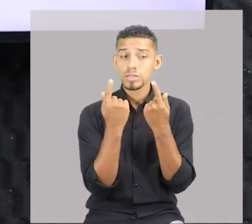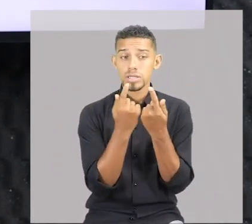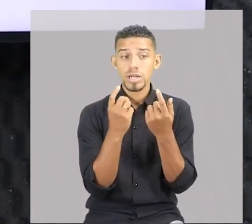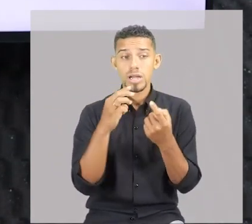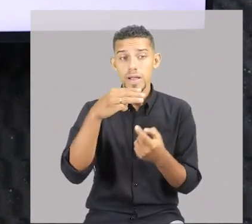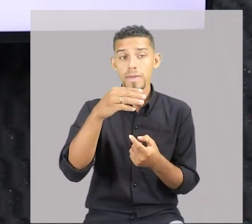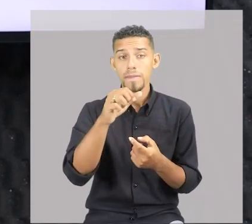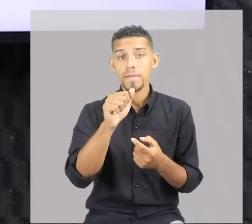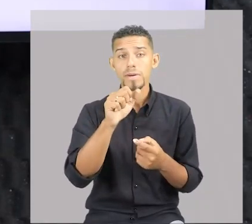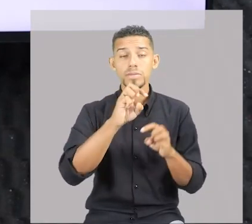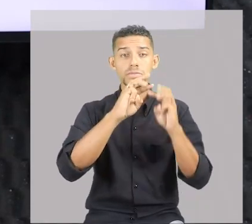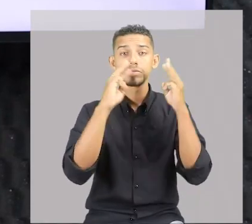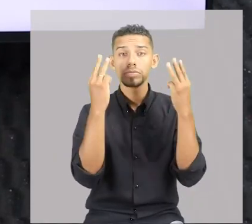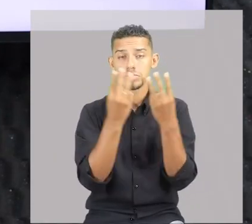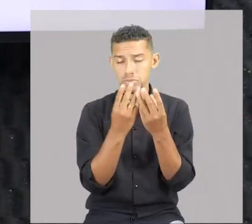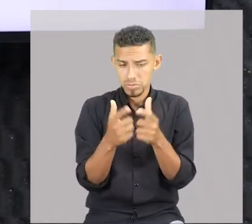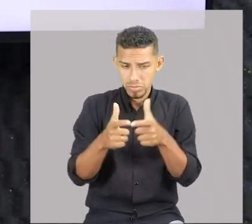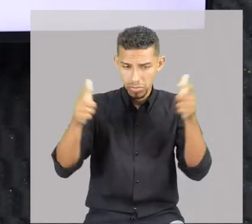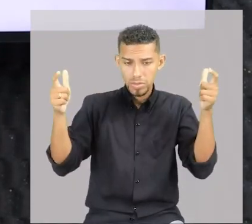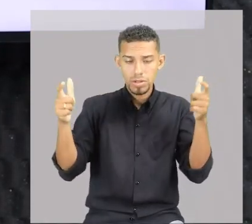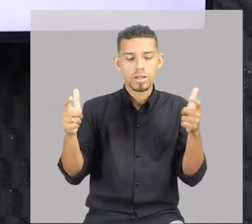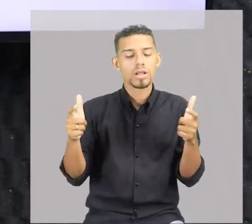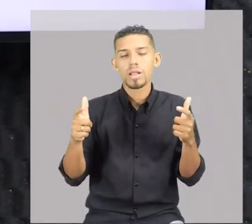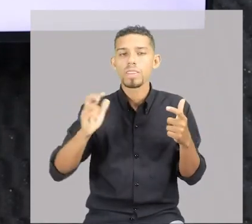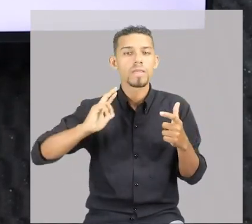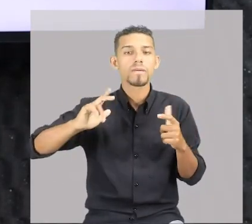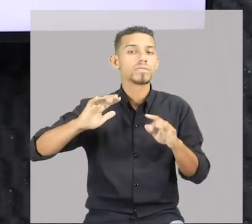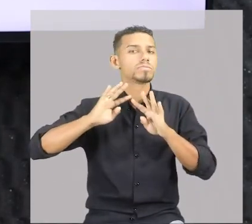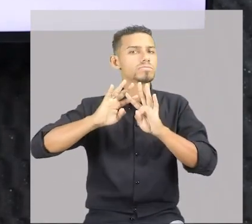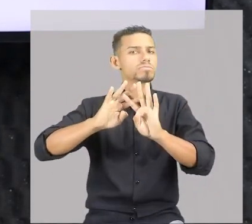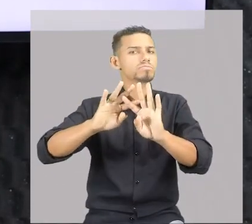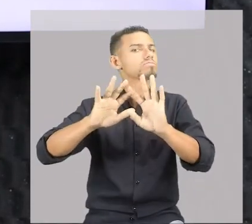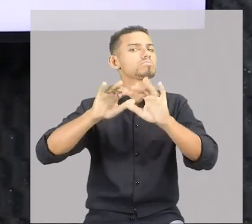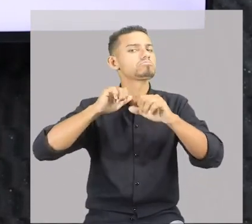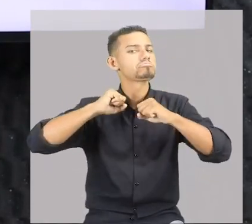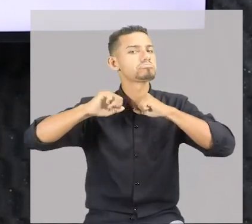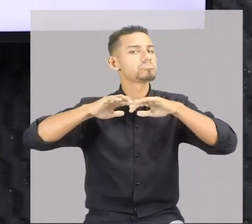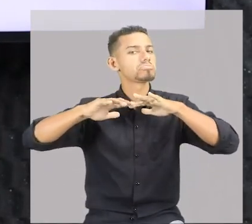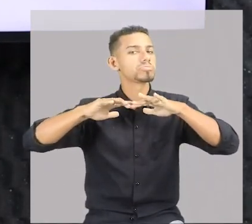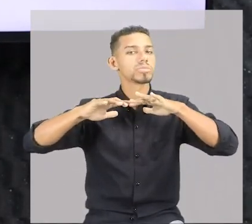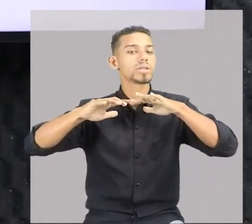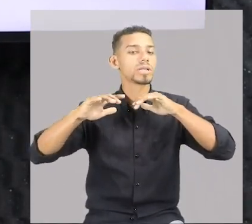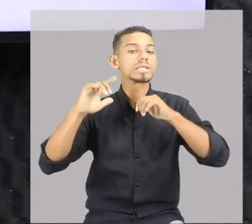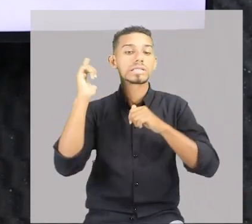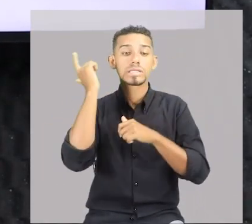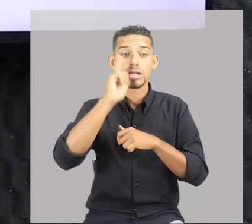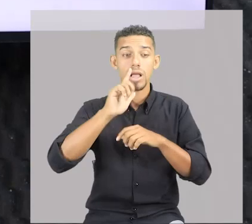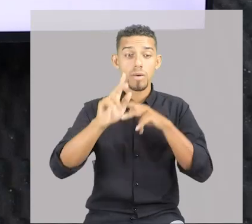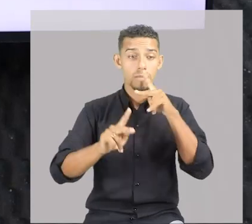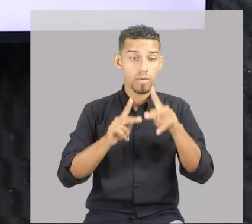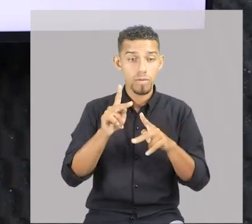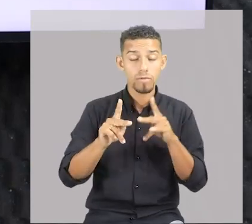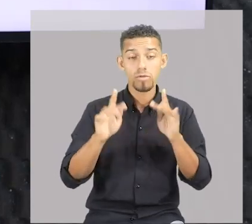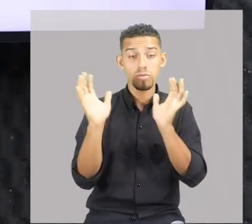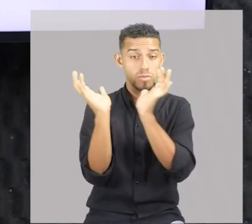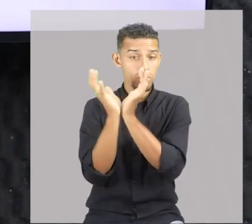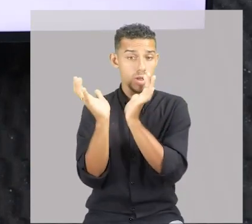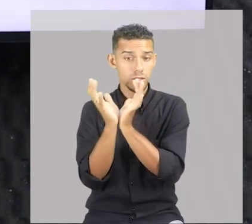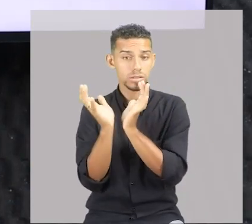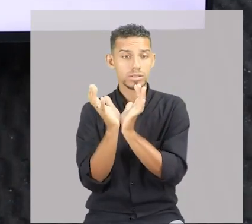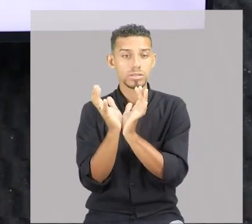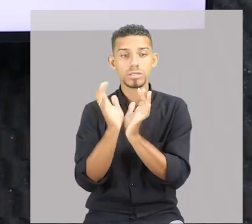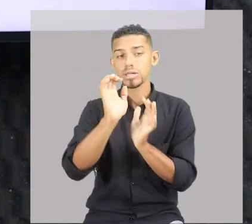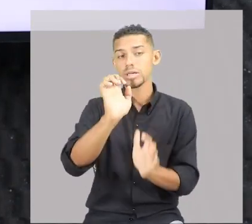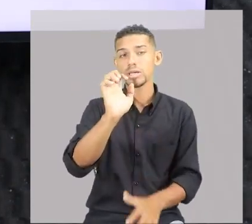né, do povão. Então essa cultura de massa não é uma manifestação cultural autêntica, criada por um povo ou por uma elite, né, no caso da